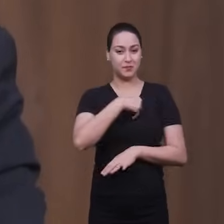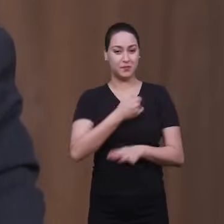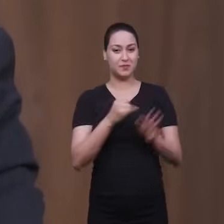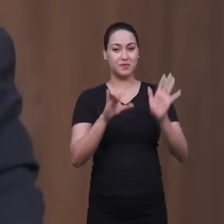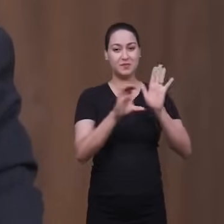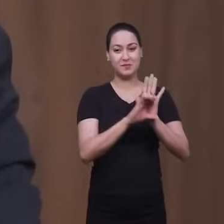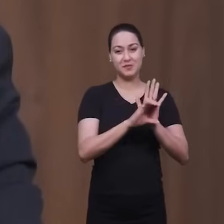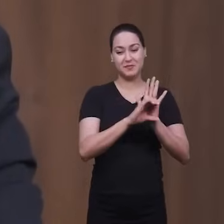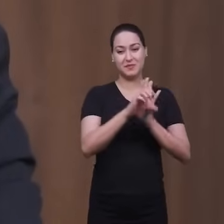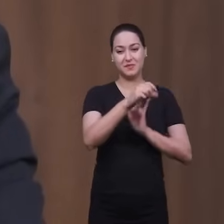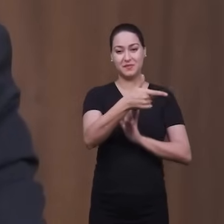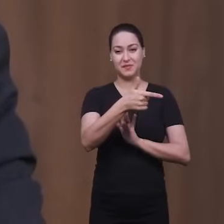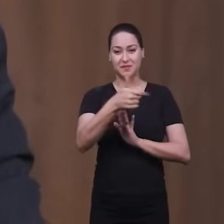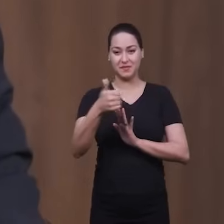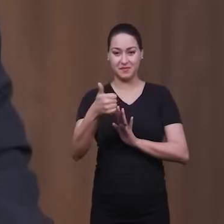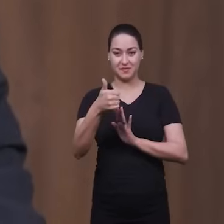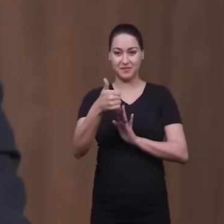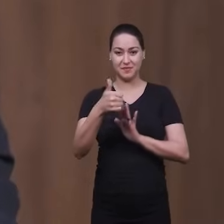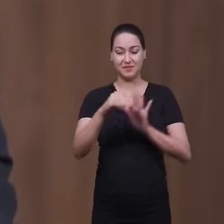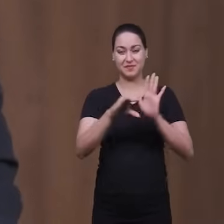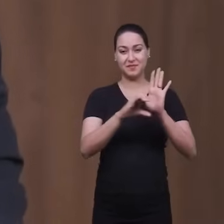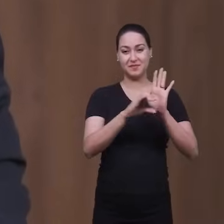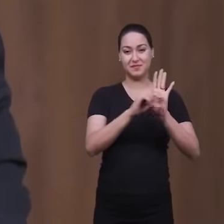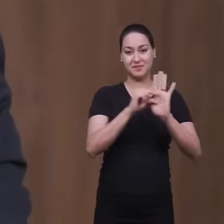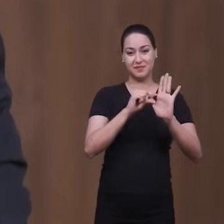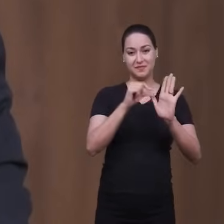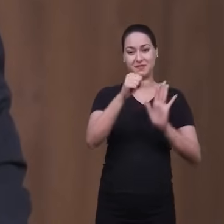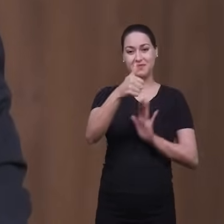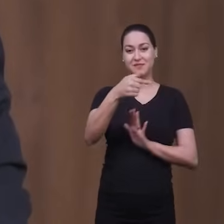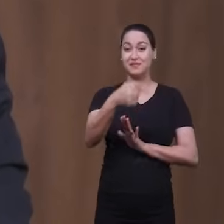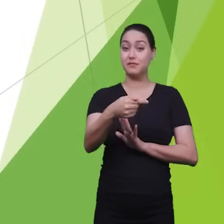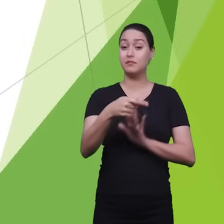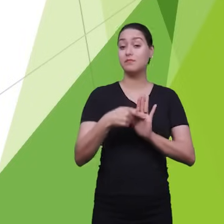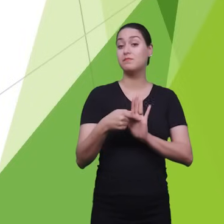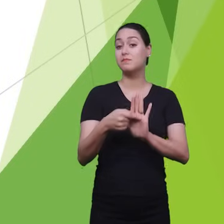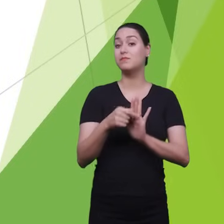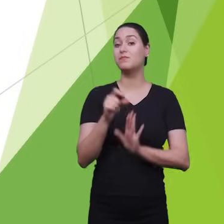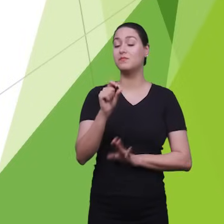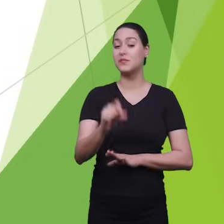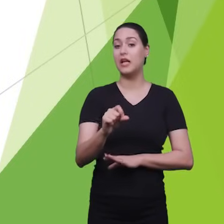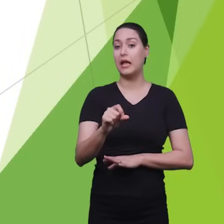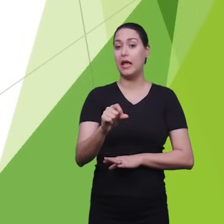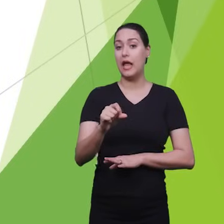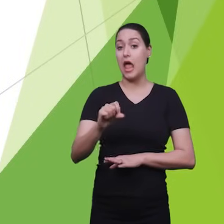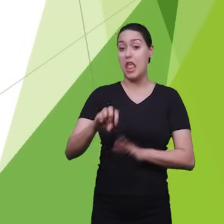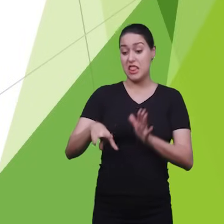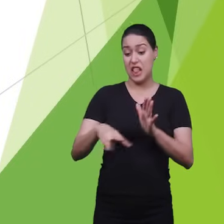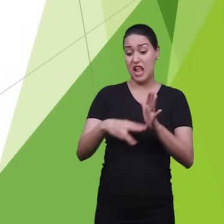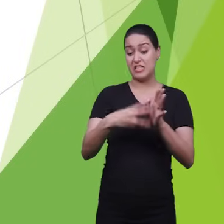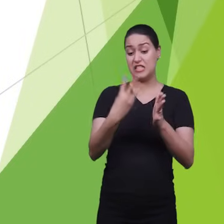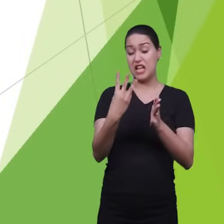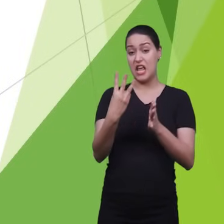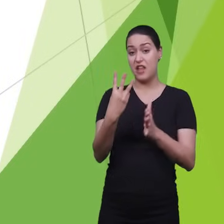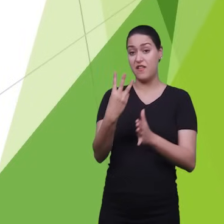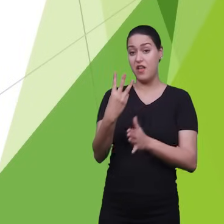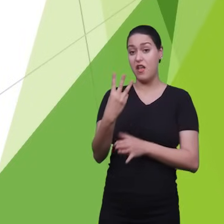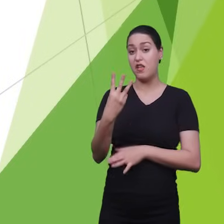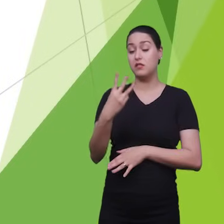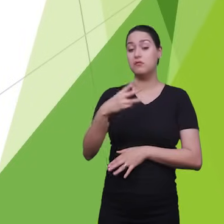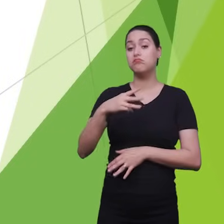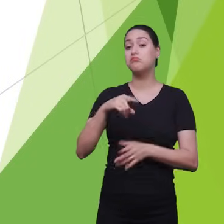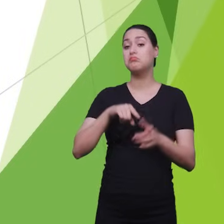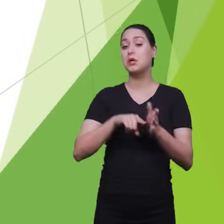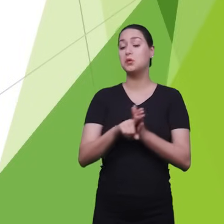capítulo 21 Versículo 17 diz o seguinte disse-lhe terceira vez Simão filho de